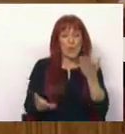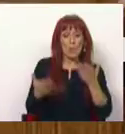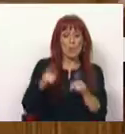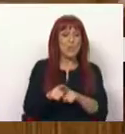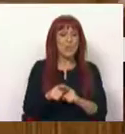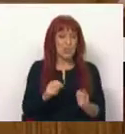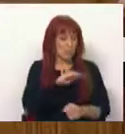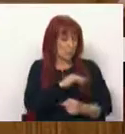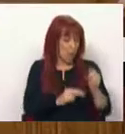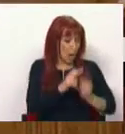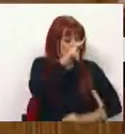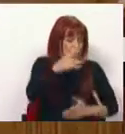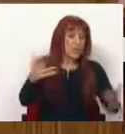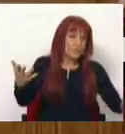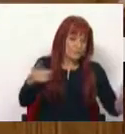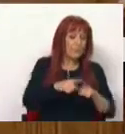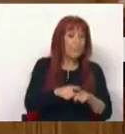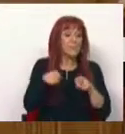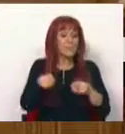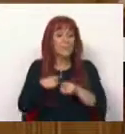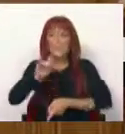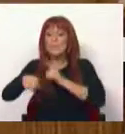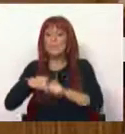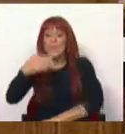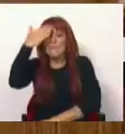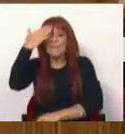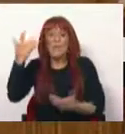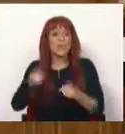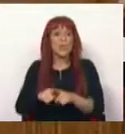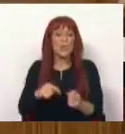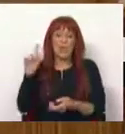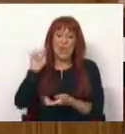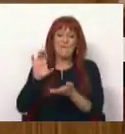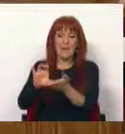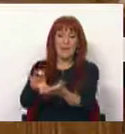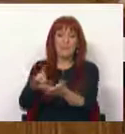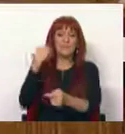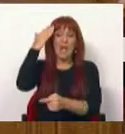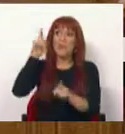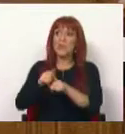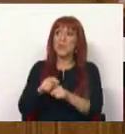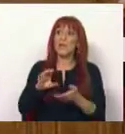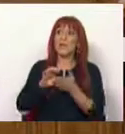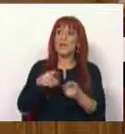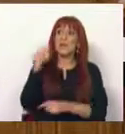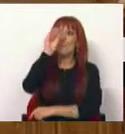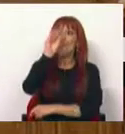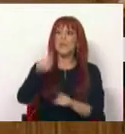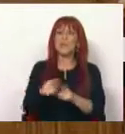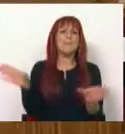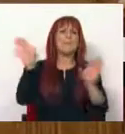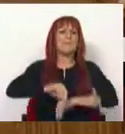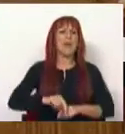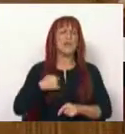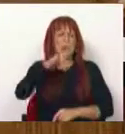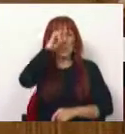comparamos o aumento dos salários com aquilo que está previsto, ou com as verbas que estão previstas para financiar a banca.